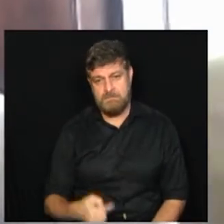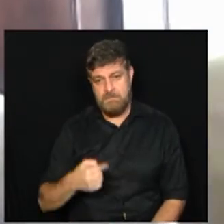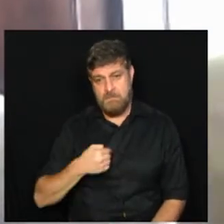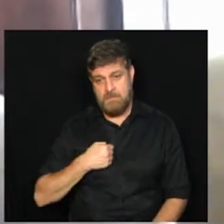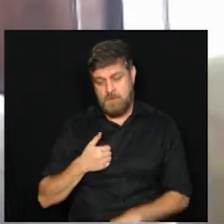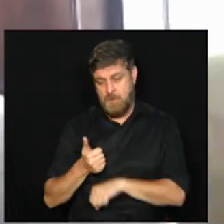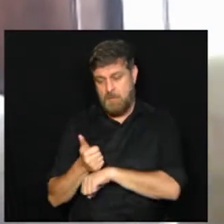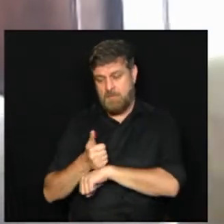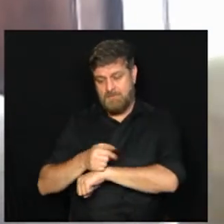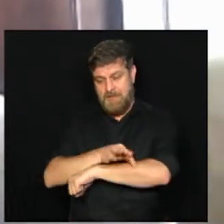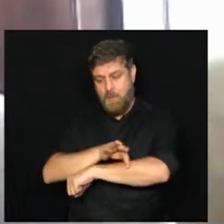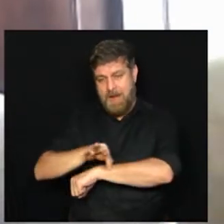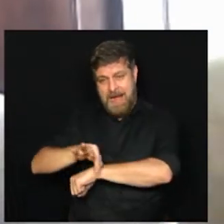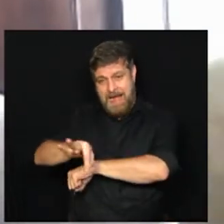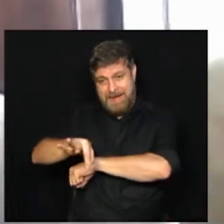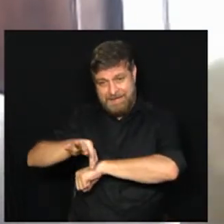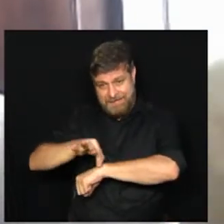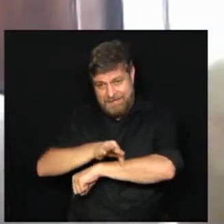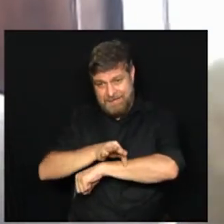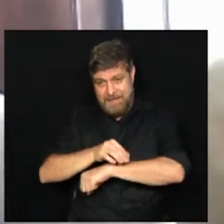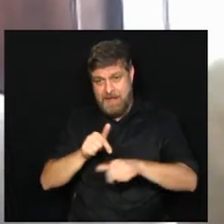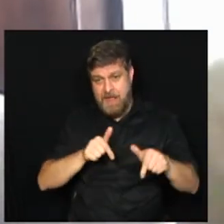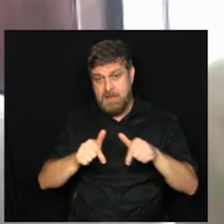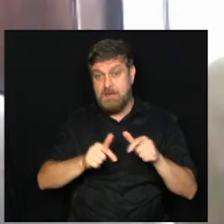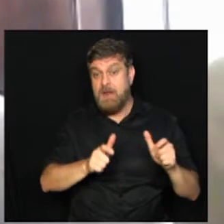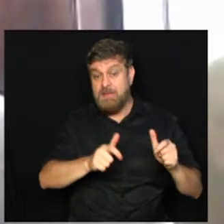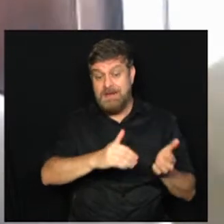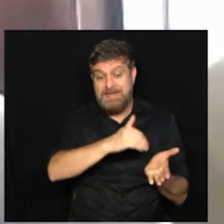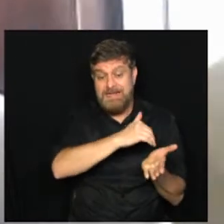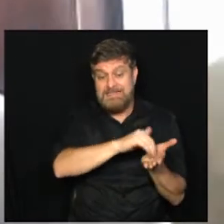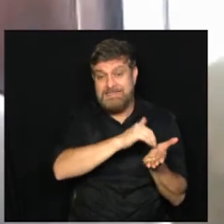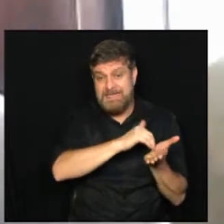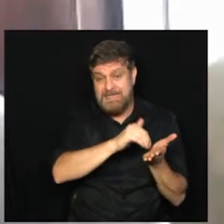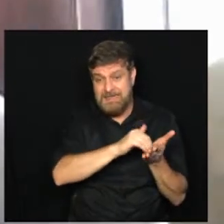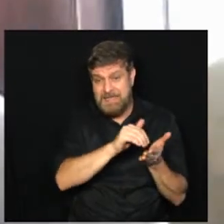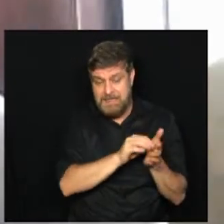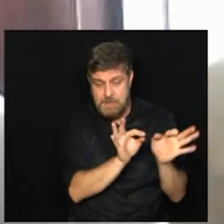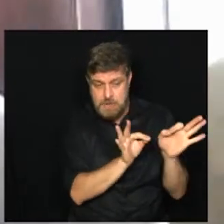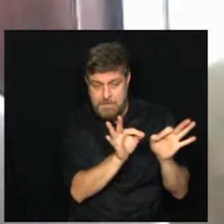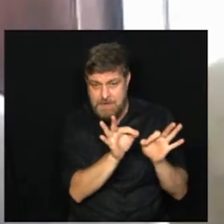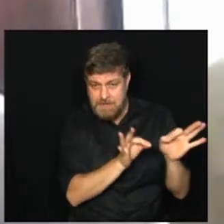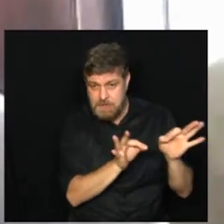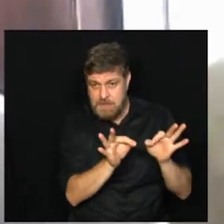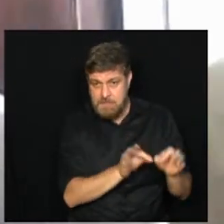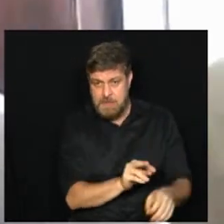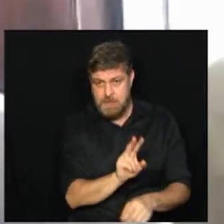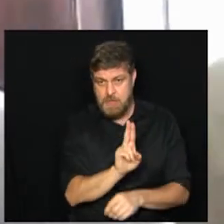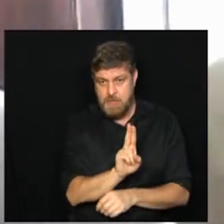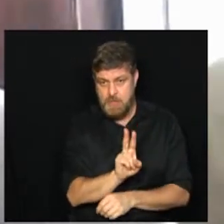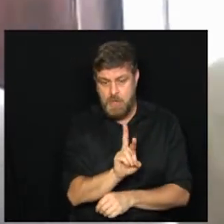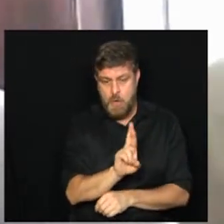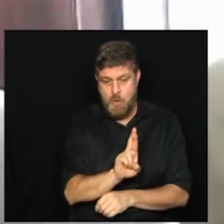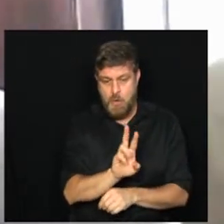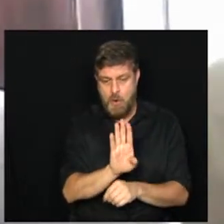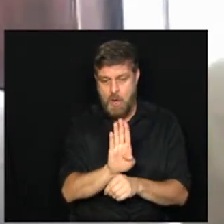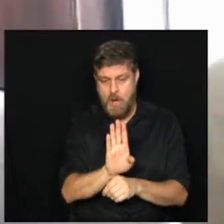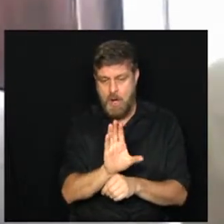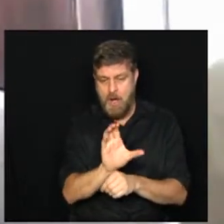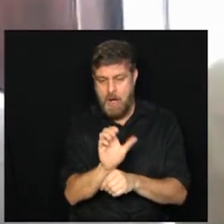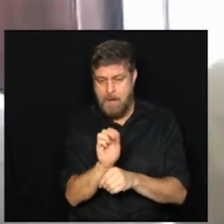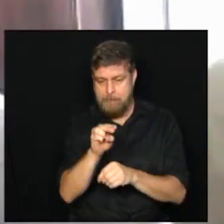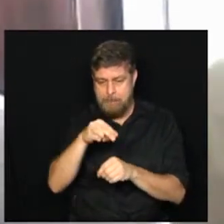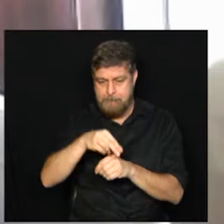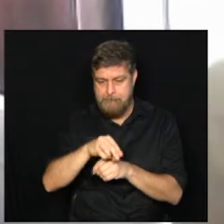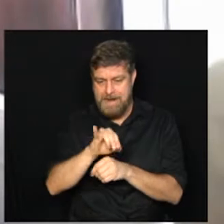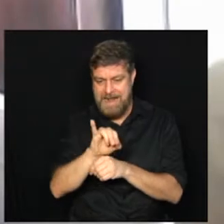arquiteta da Secretaria de Planejamento e Urbanismo, vou falar brevemente do que a gente trabalha sob a ótica do